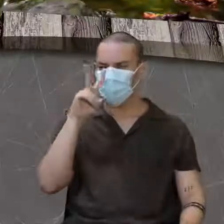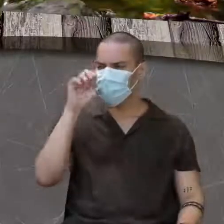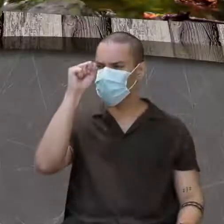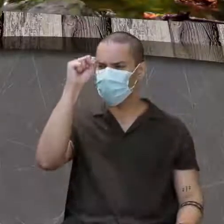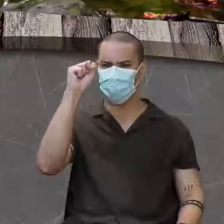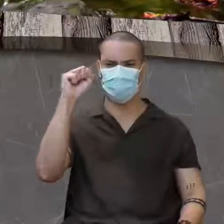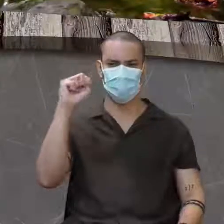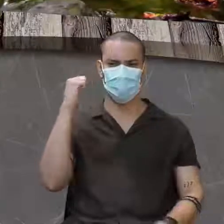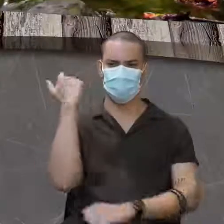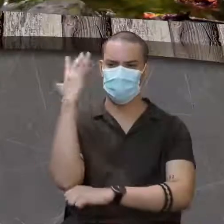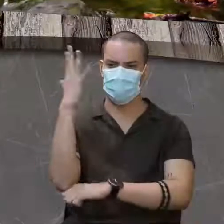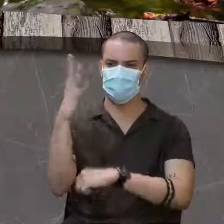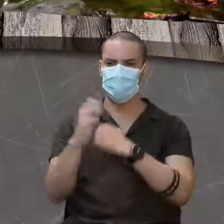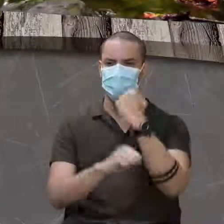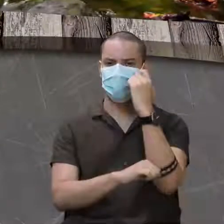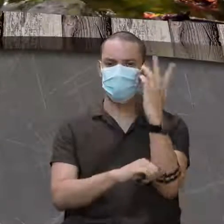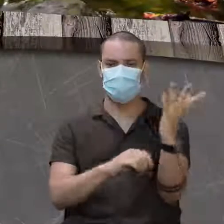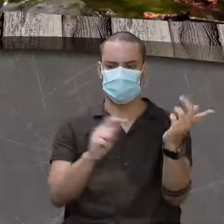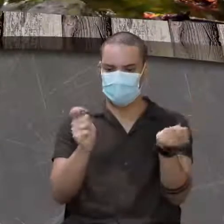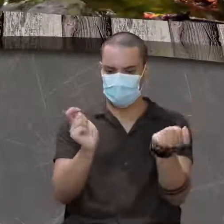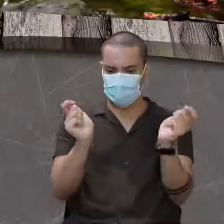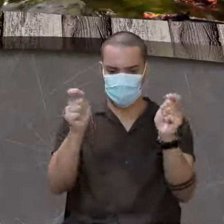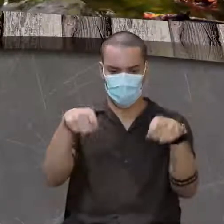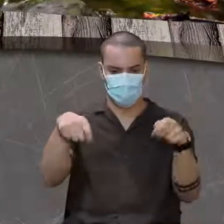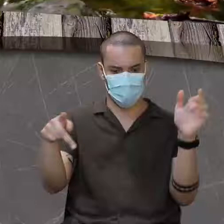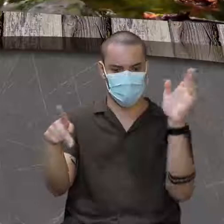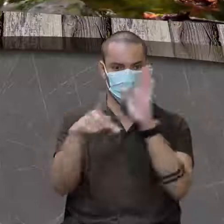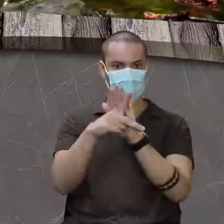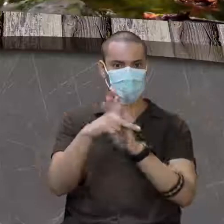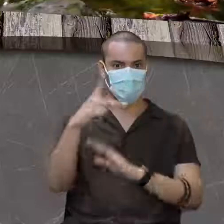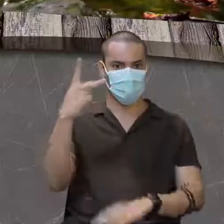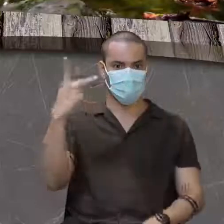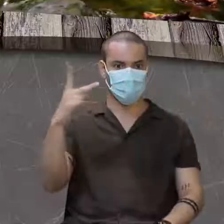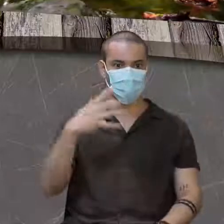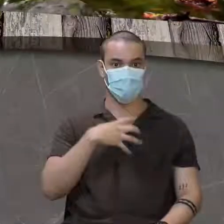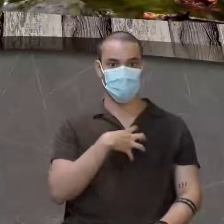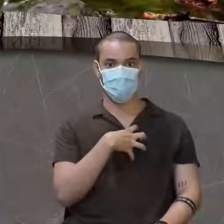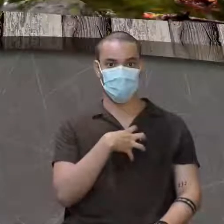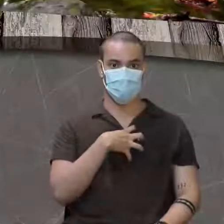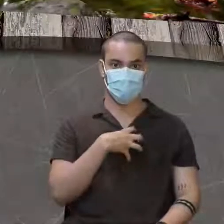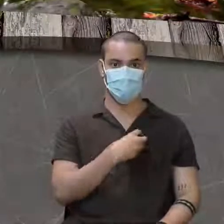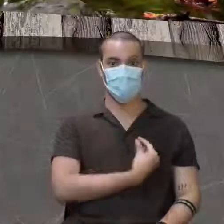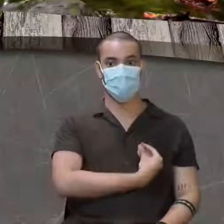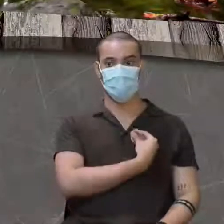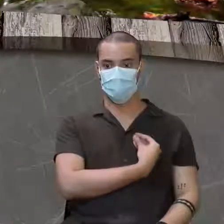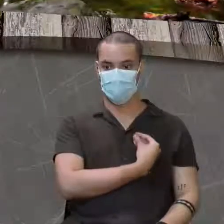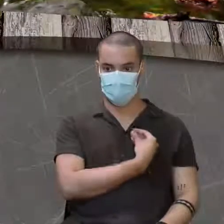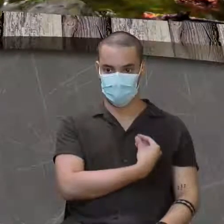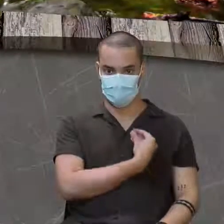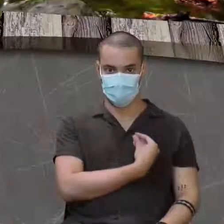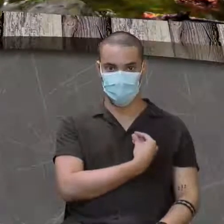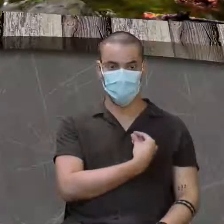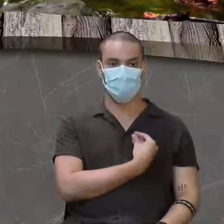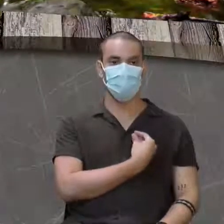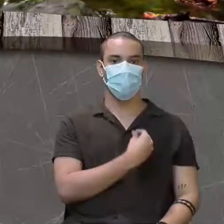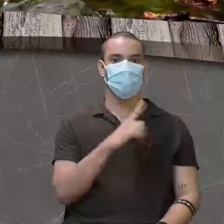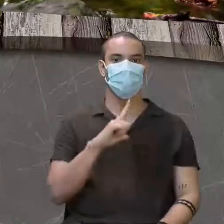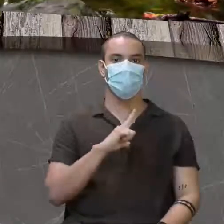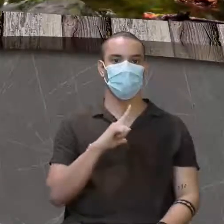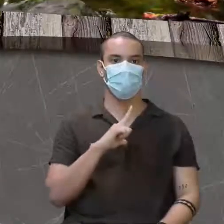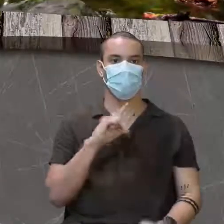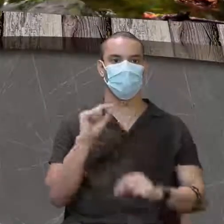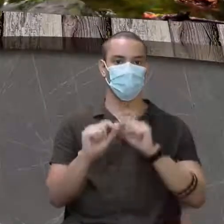natureza, essa capacidade das formas viventes, né, de sempre